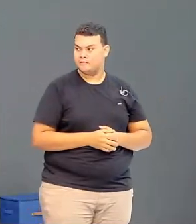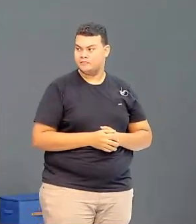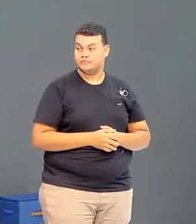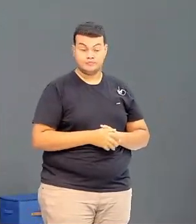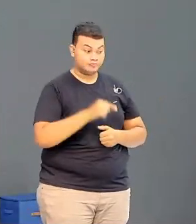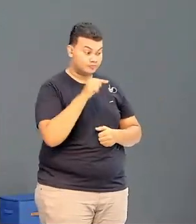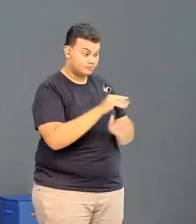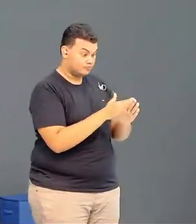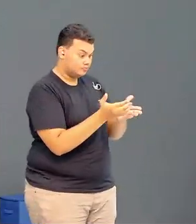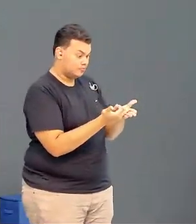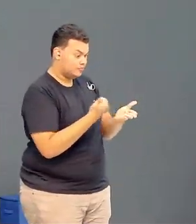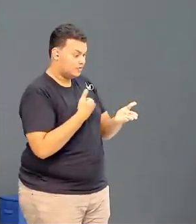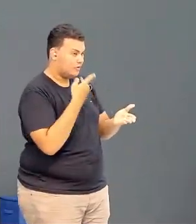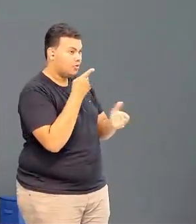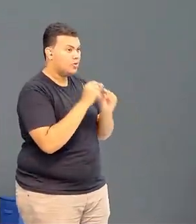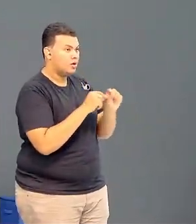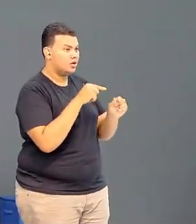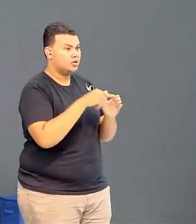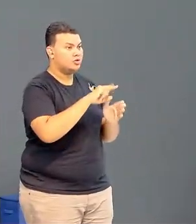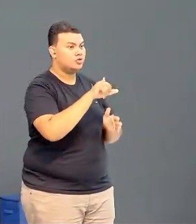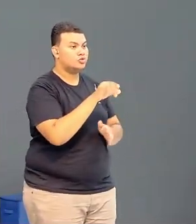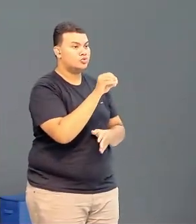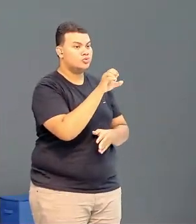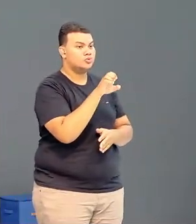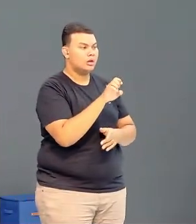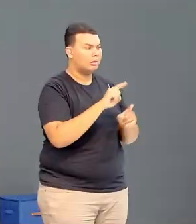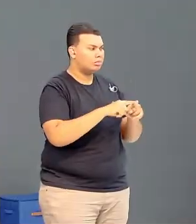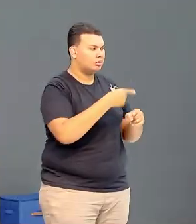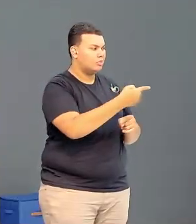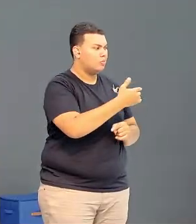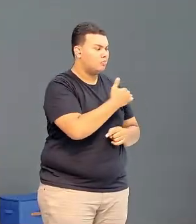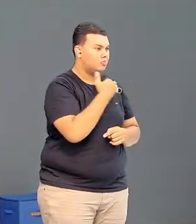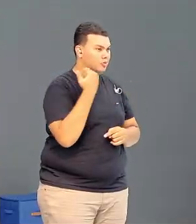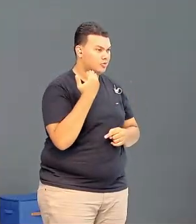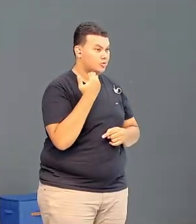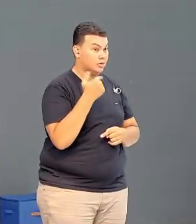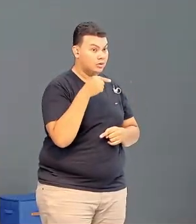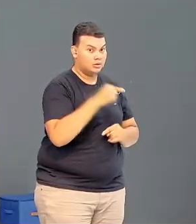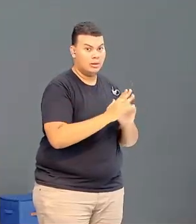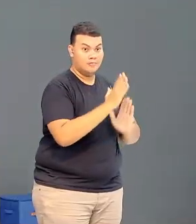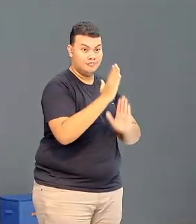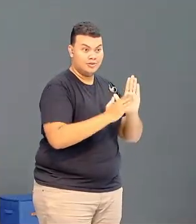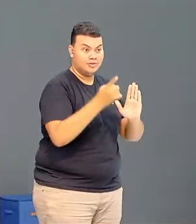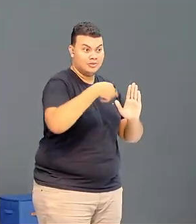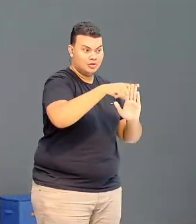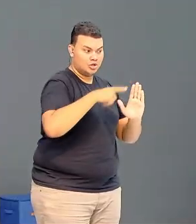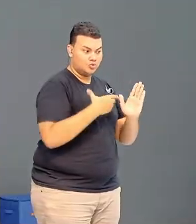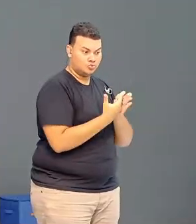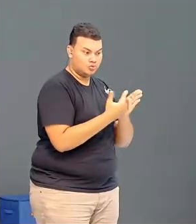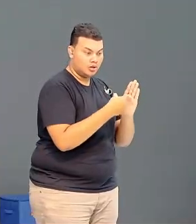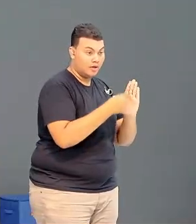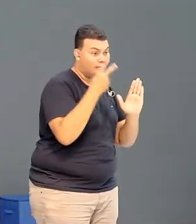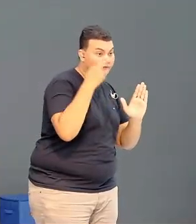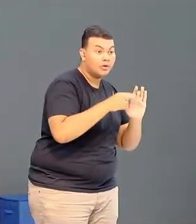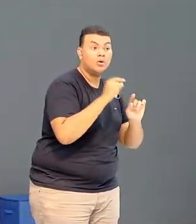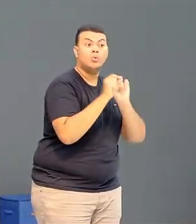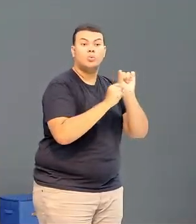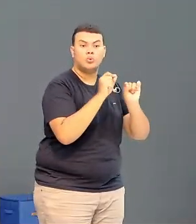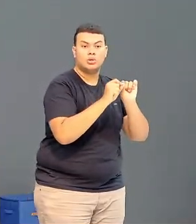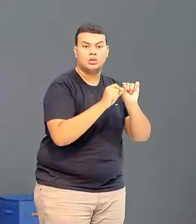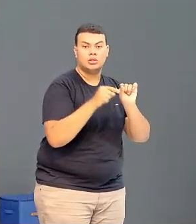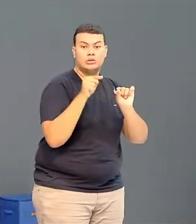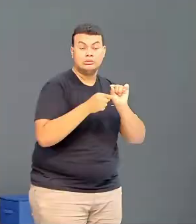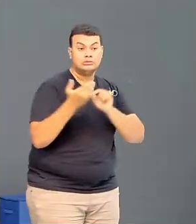E a palavra diz que depois José, ele morreu. Naquela época, quem estuda história percebe e vai saber que